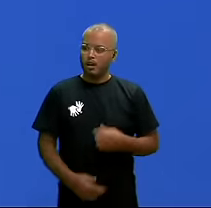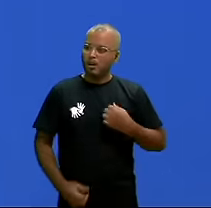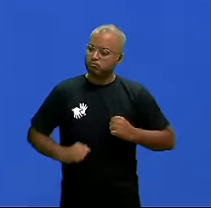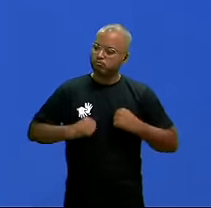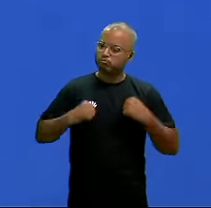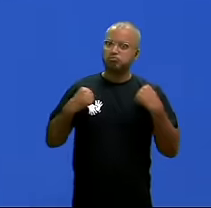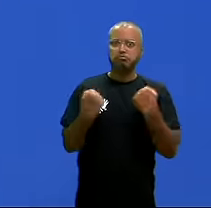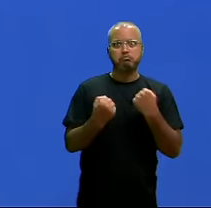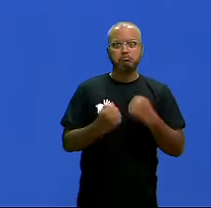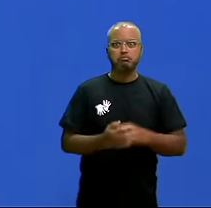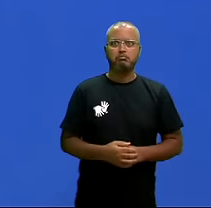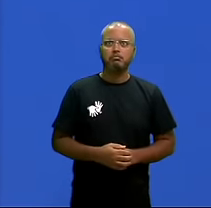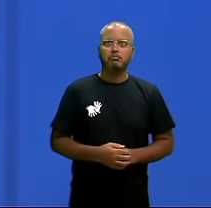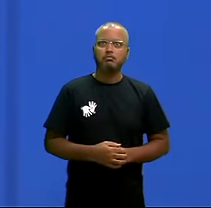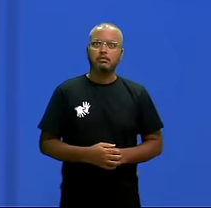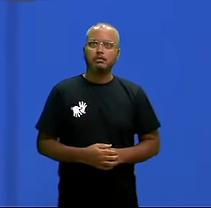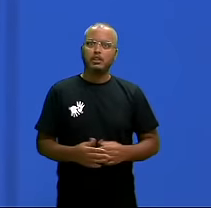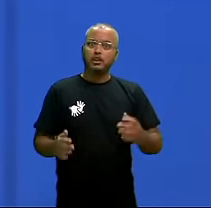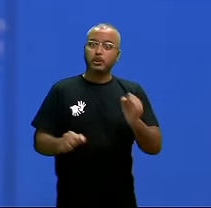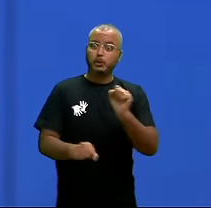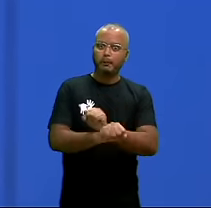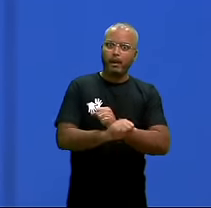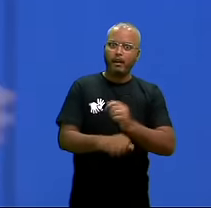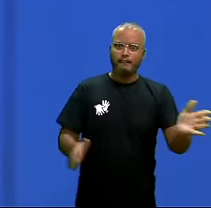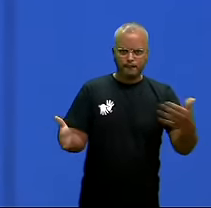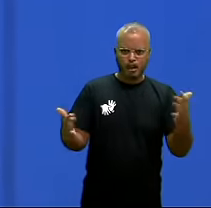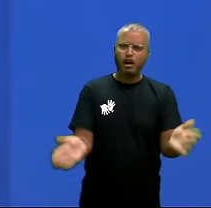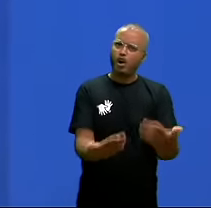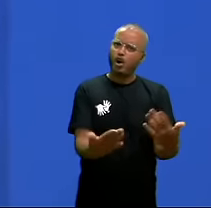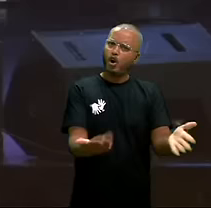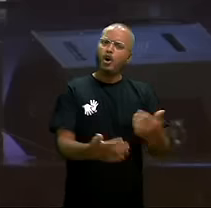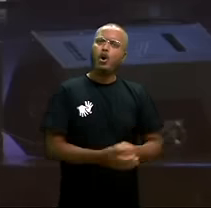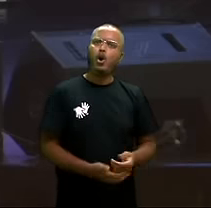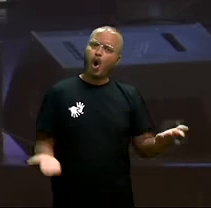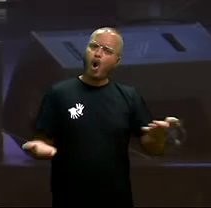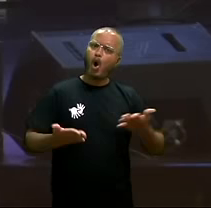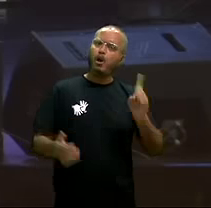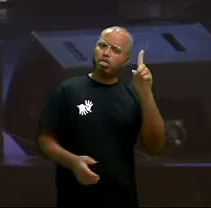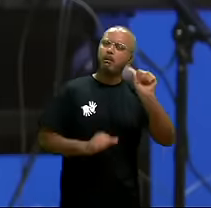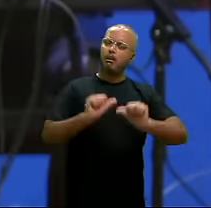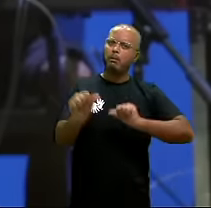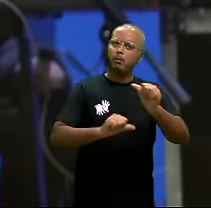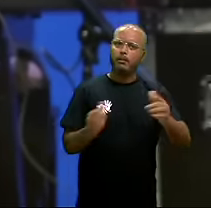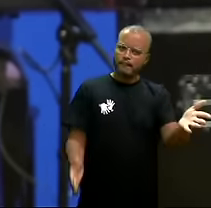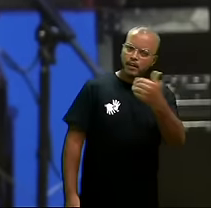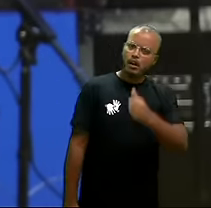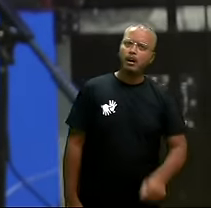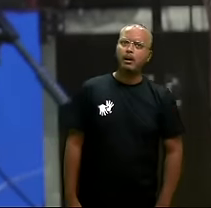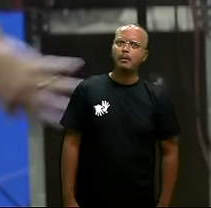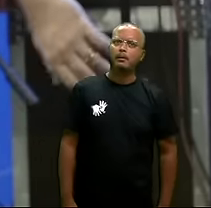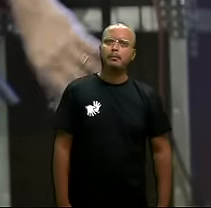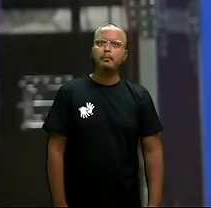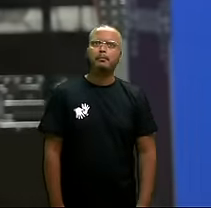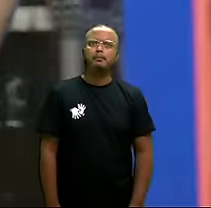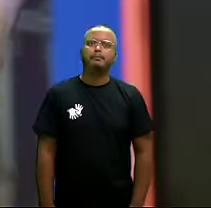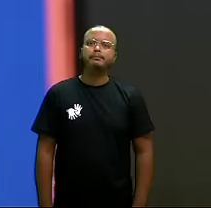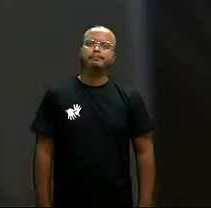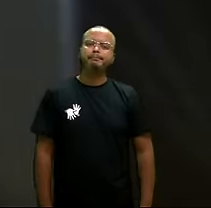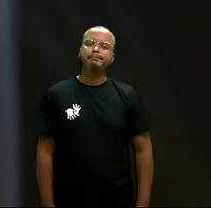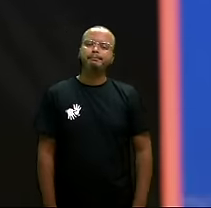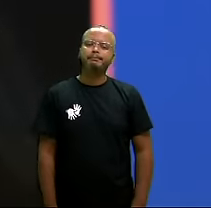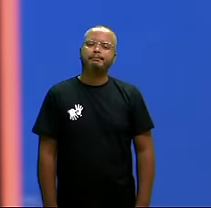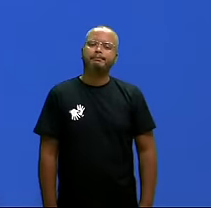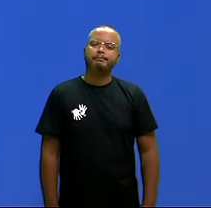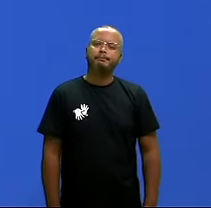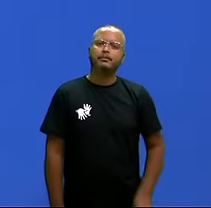parece que o cara já está: ah, tá lascado, hoje tu cai na sexta, hoje tu cai na nossa rede, vem, entra aqui, para aqui.